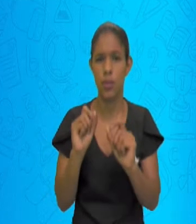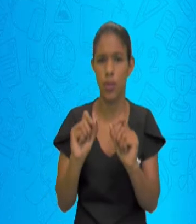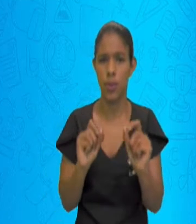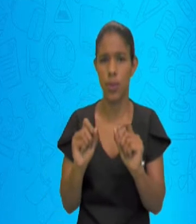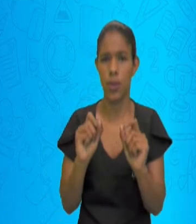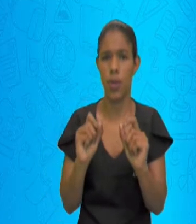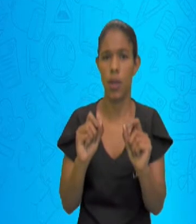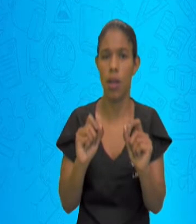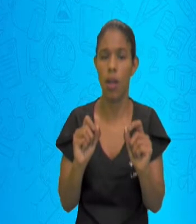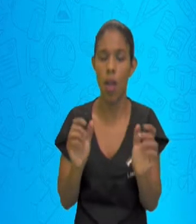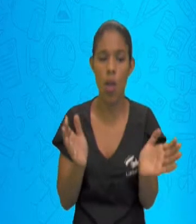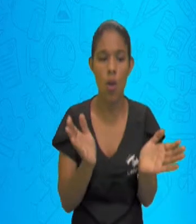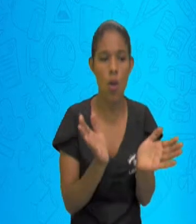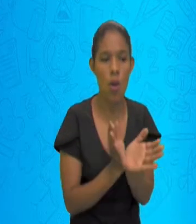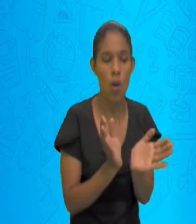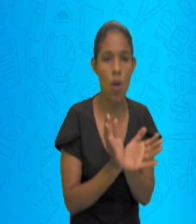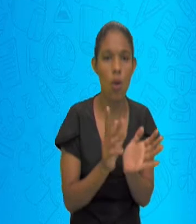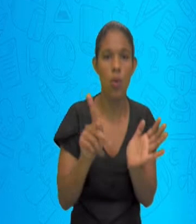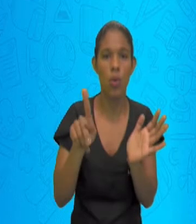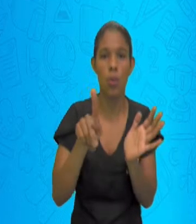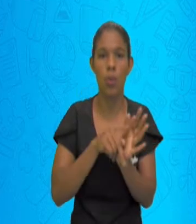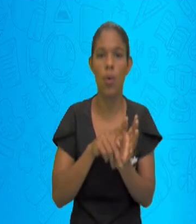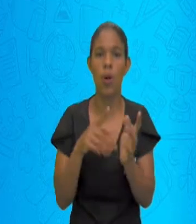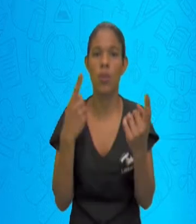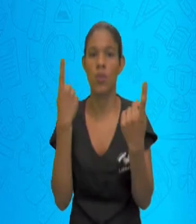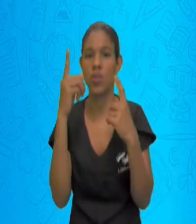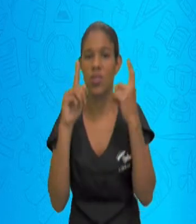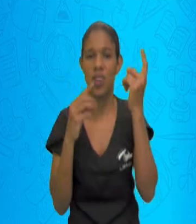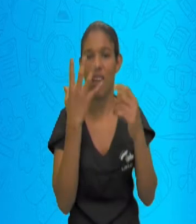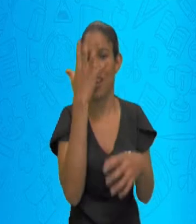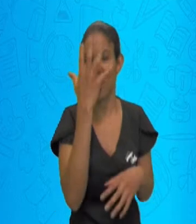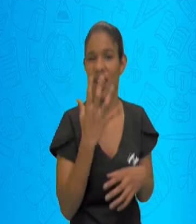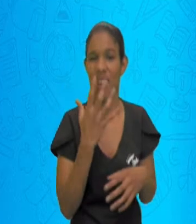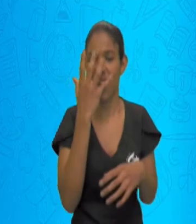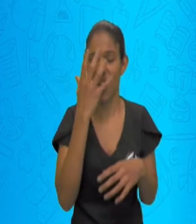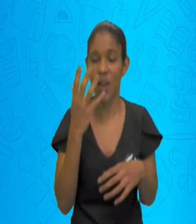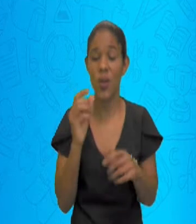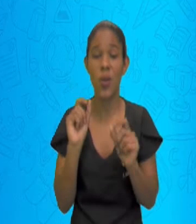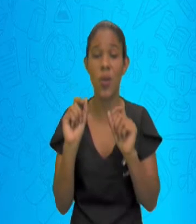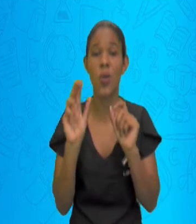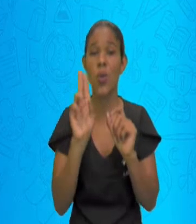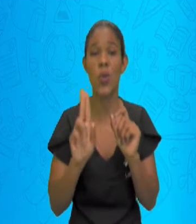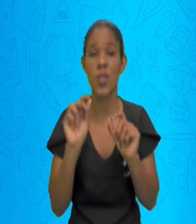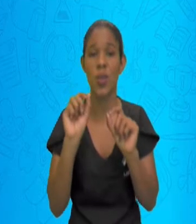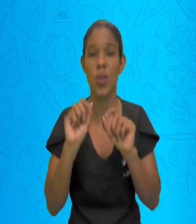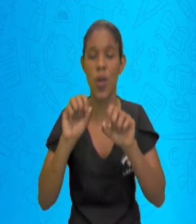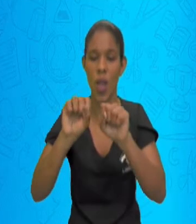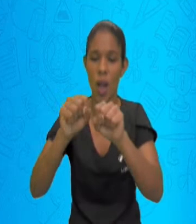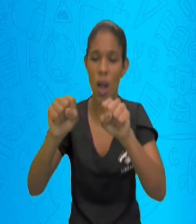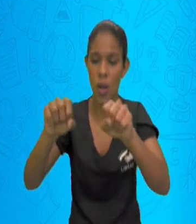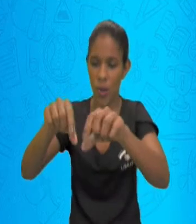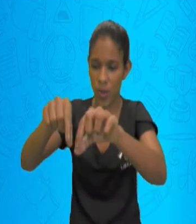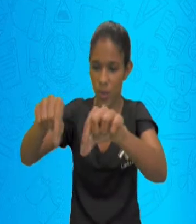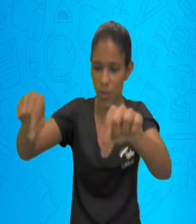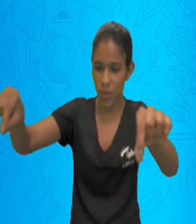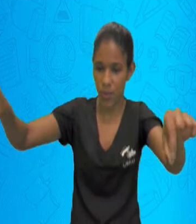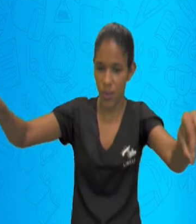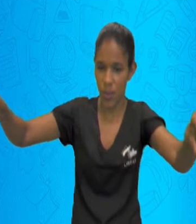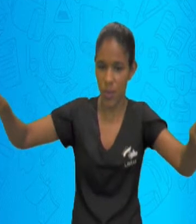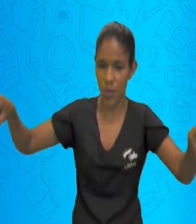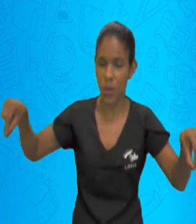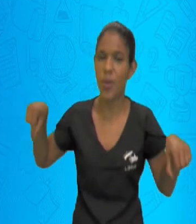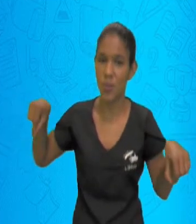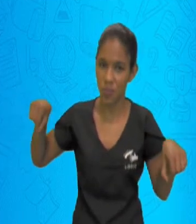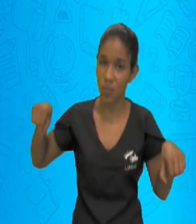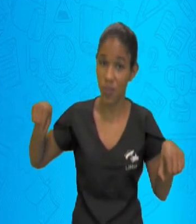trios elétricos, com as cordas em volta separando os blocos. Isso já é desde o final